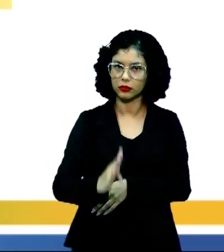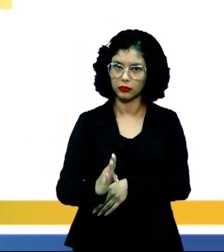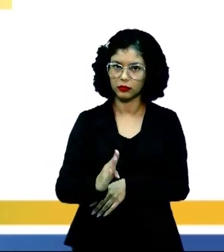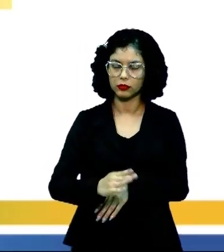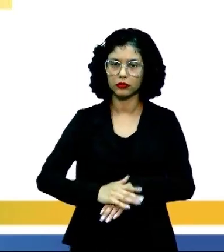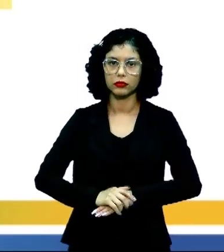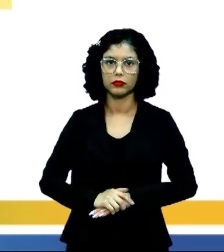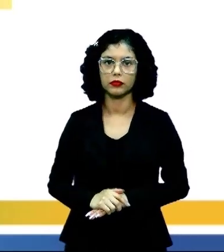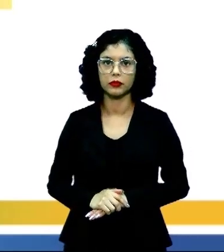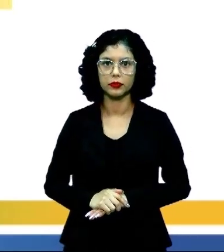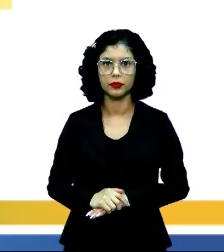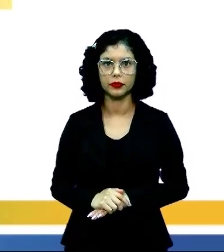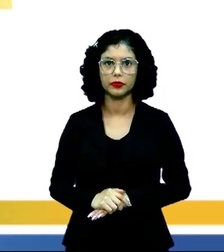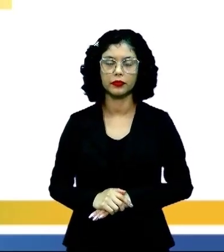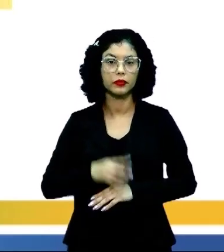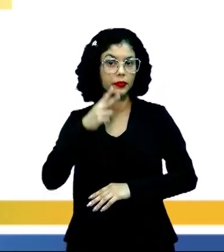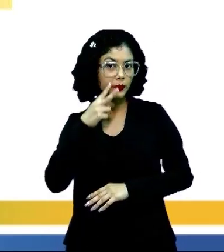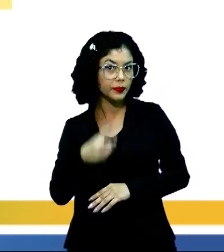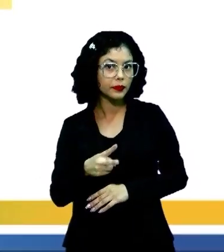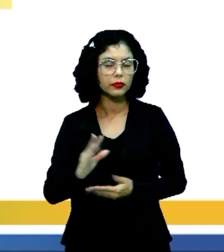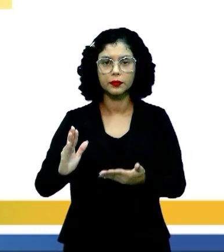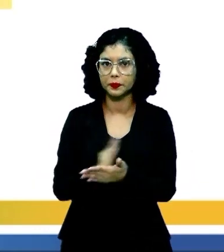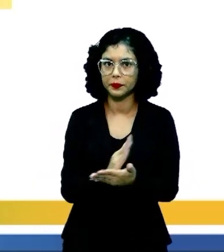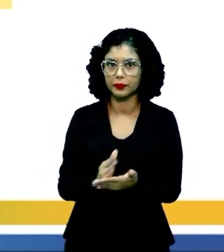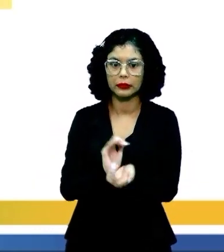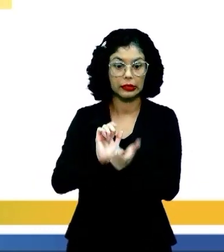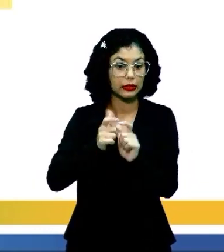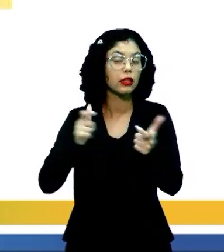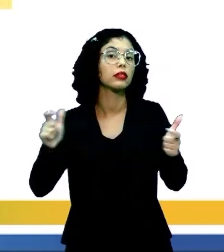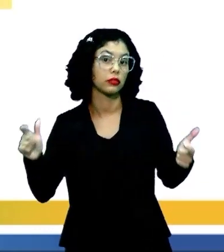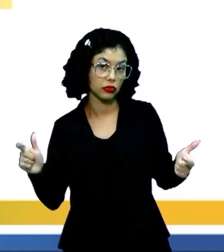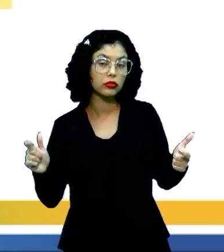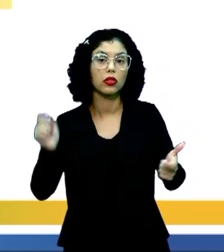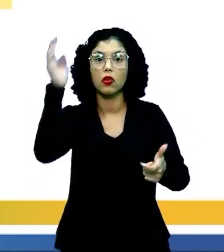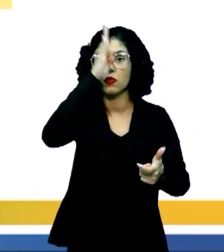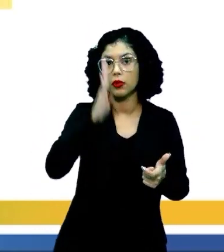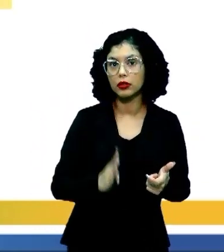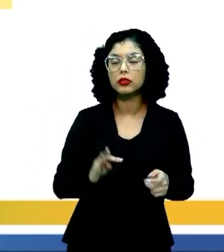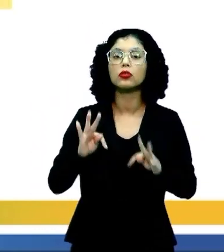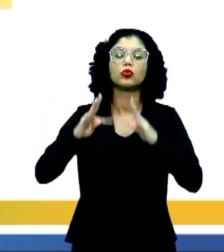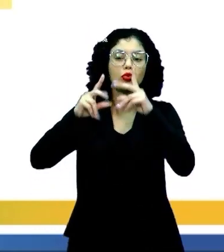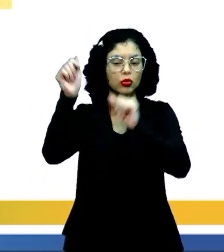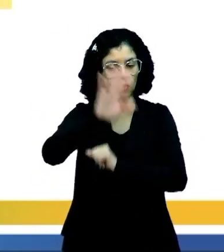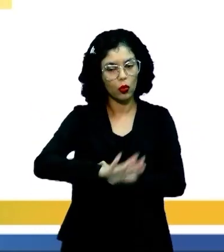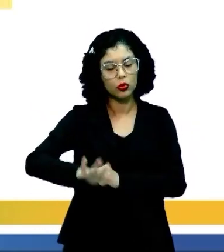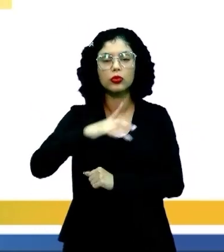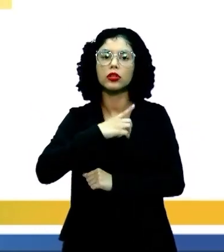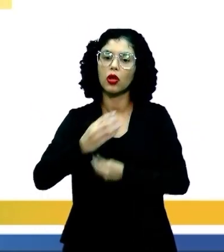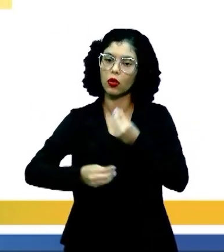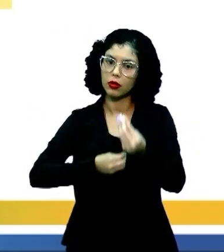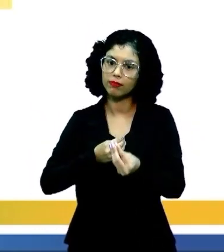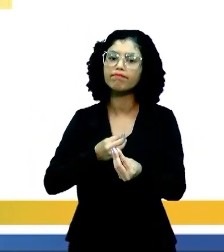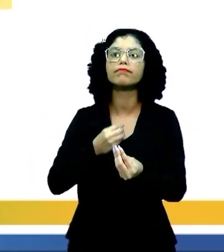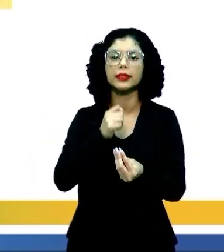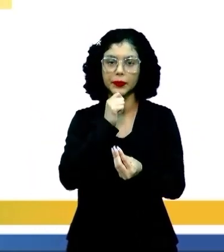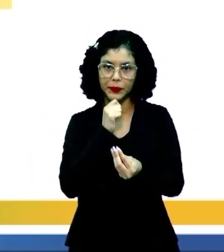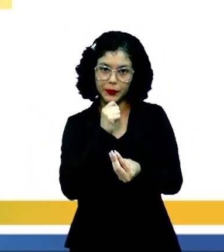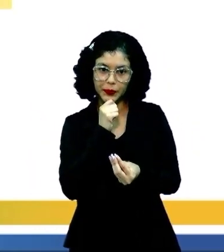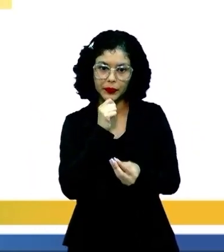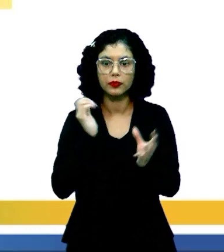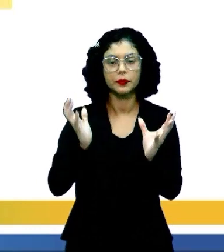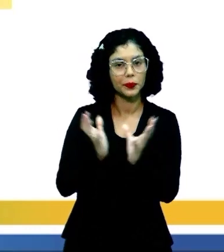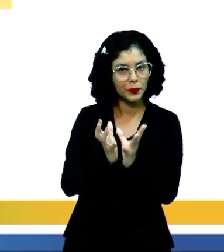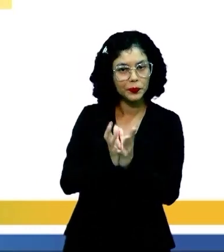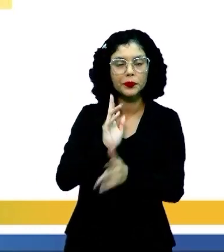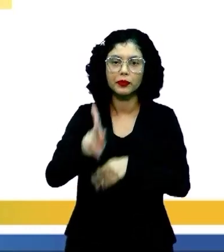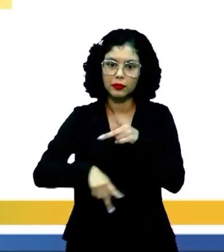tradicionais no Brasil. Veja que é algo muito amplo. O Brasil inteiro tem comunidades